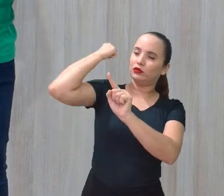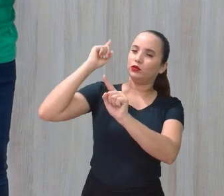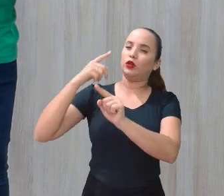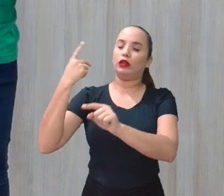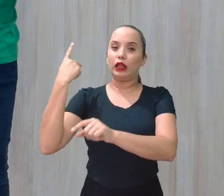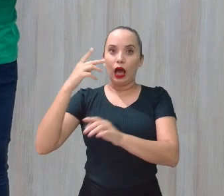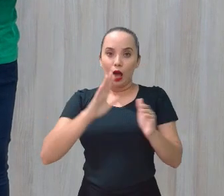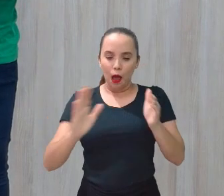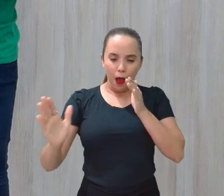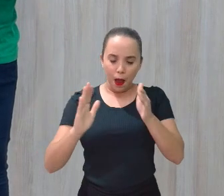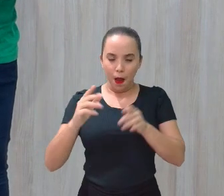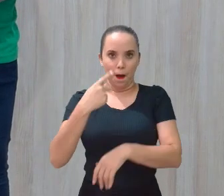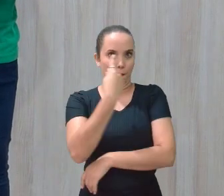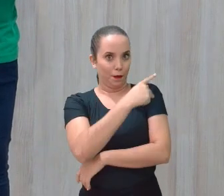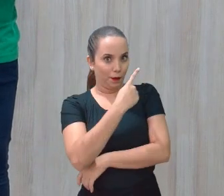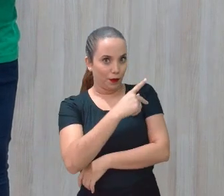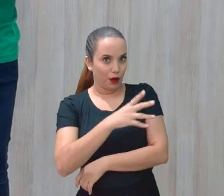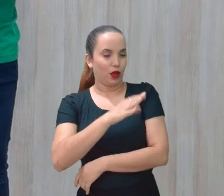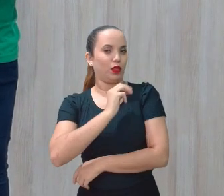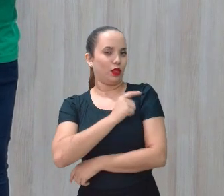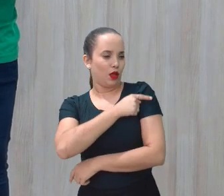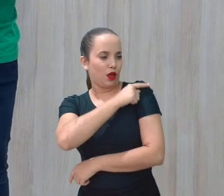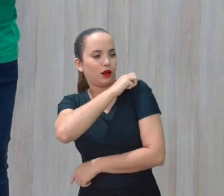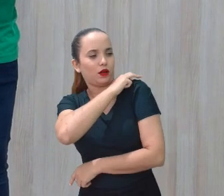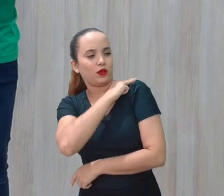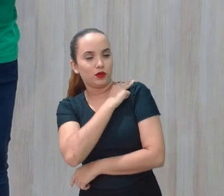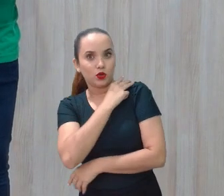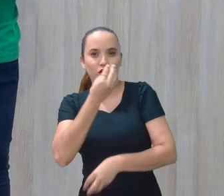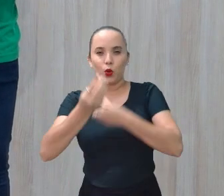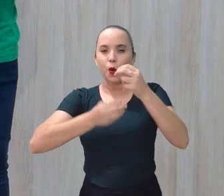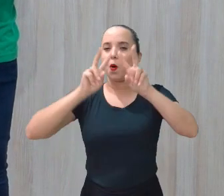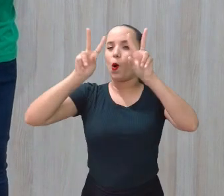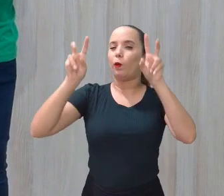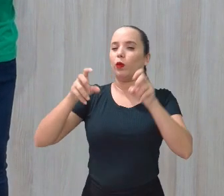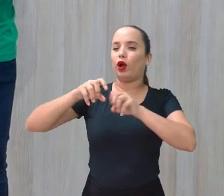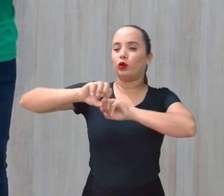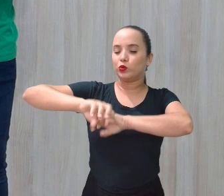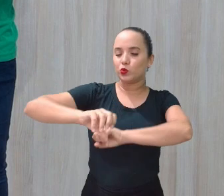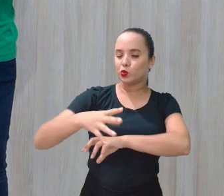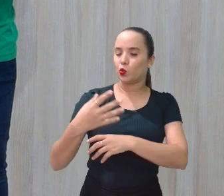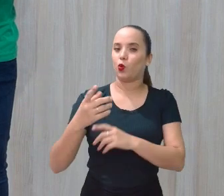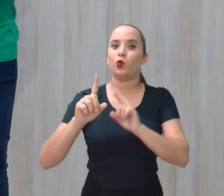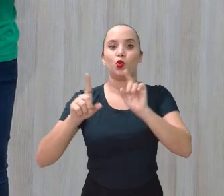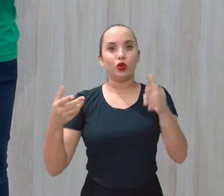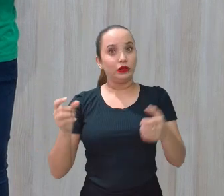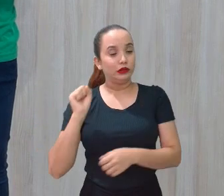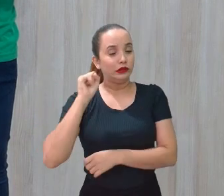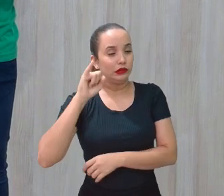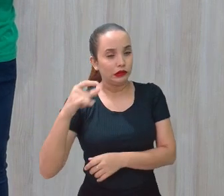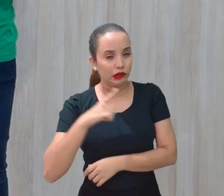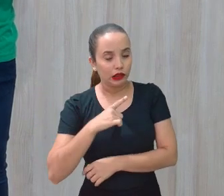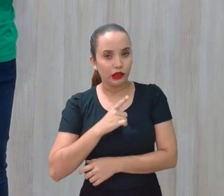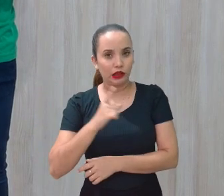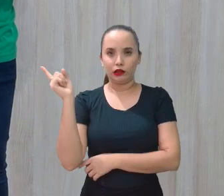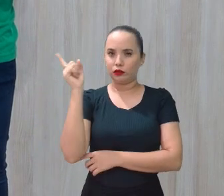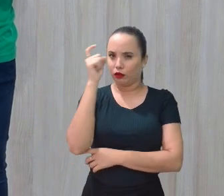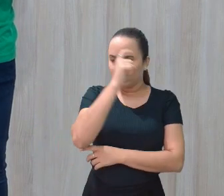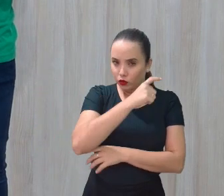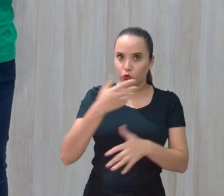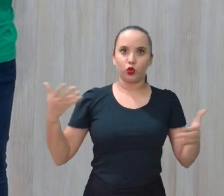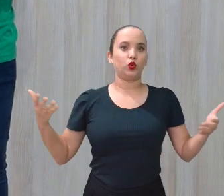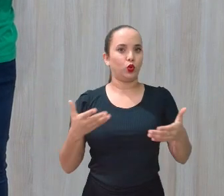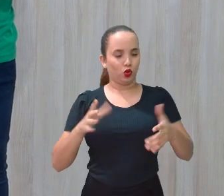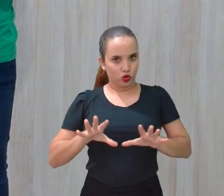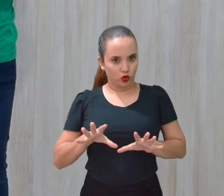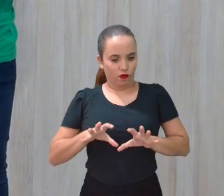médio, nos anos finais, como é que esse assunto aparecia para ela, se ela tinha dificuldade. E hoje, Carol, a gente vai botar a mão na massa e vai